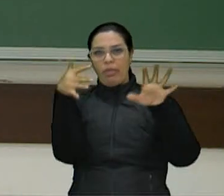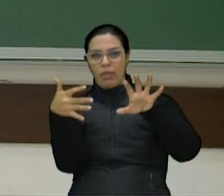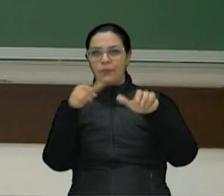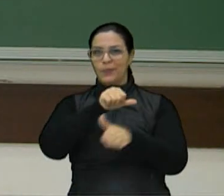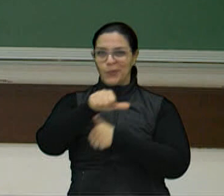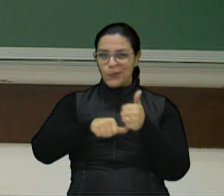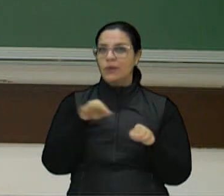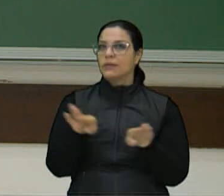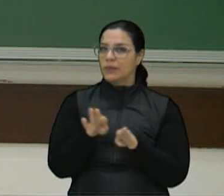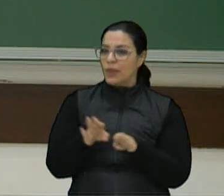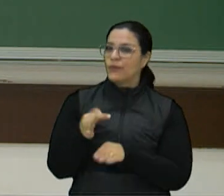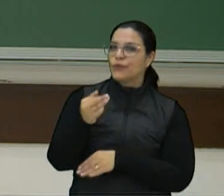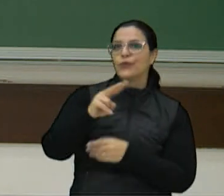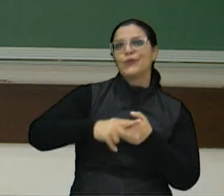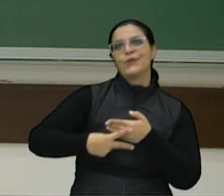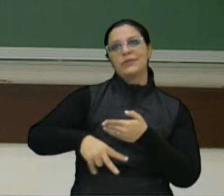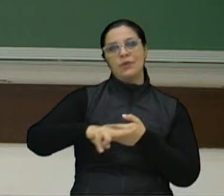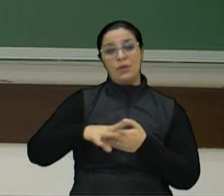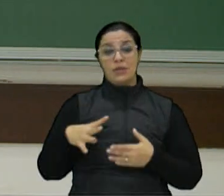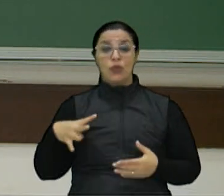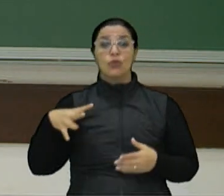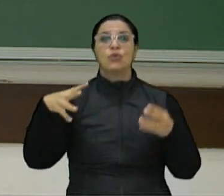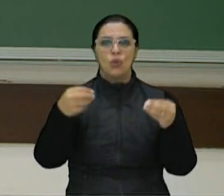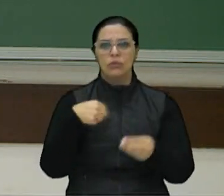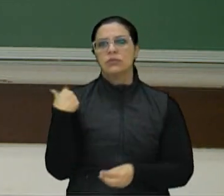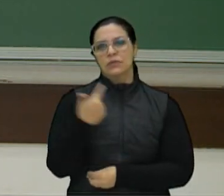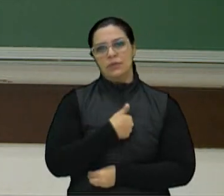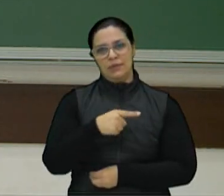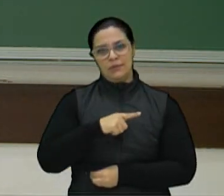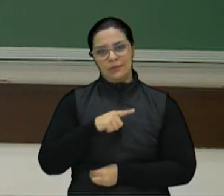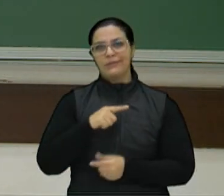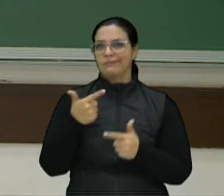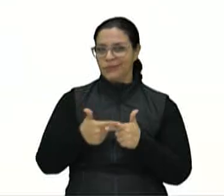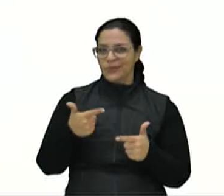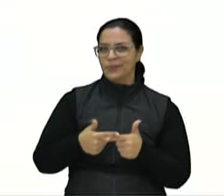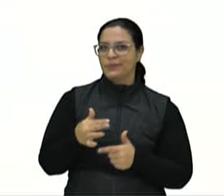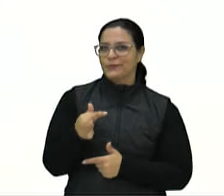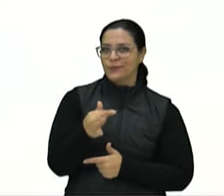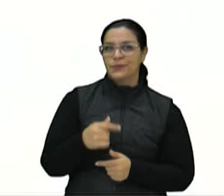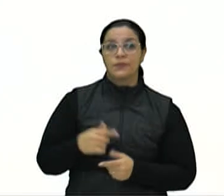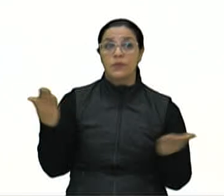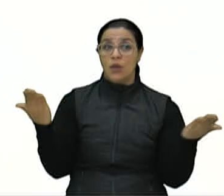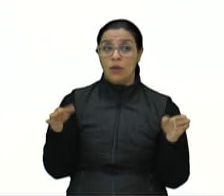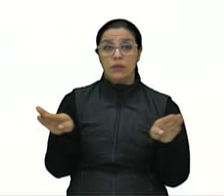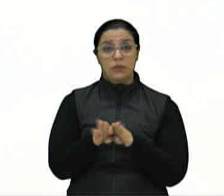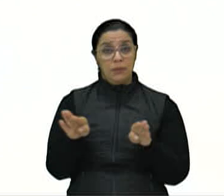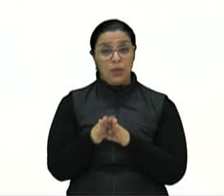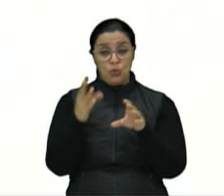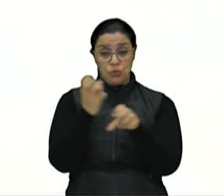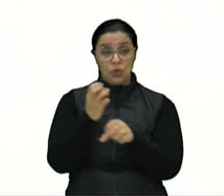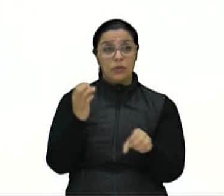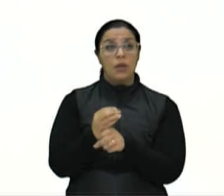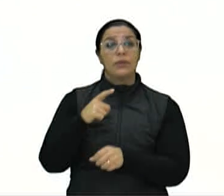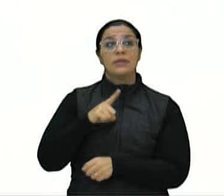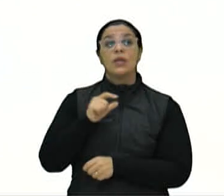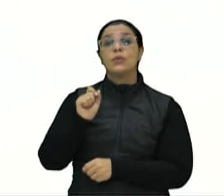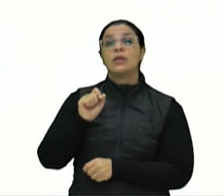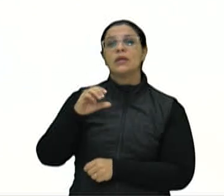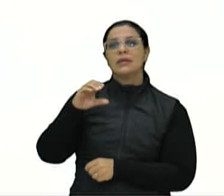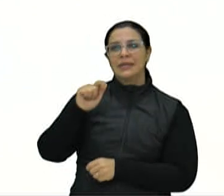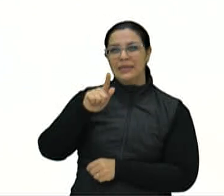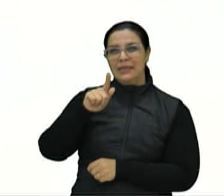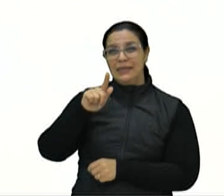que causará danos a todos nós. A concentração atual, então, de gases resultou no quê?